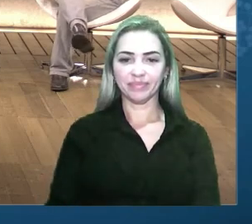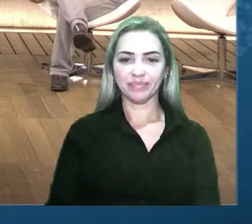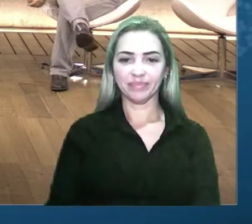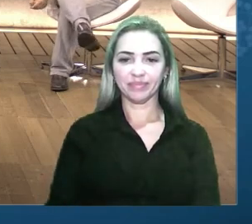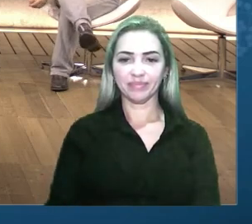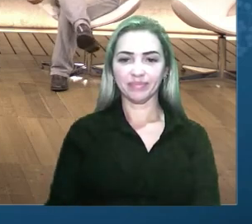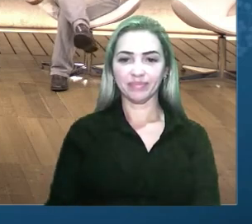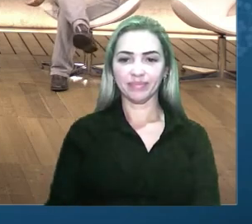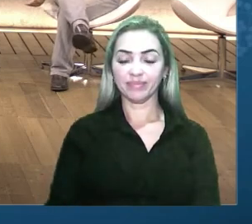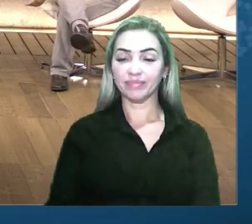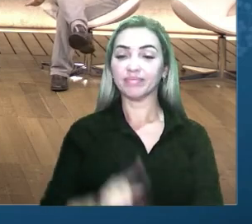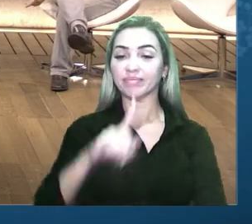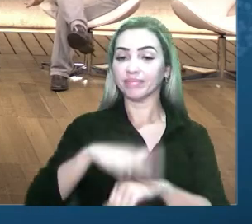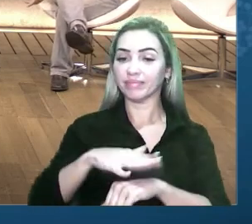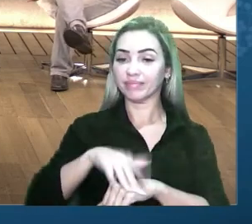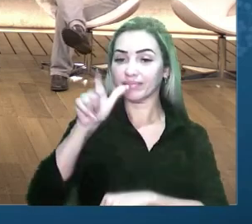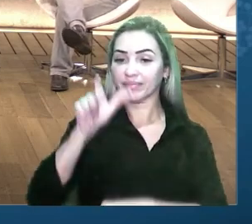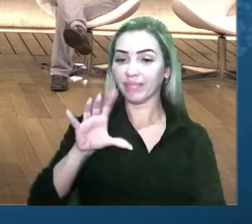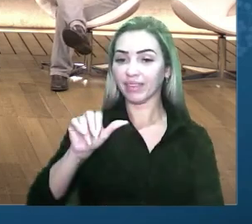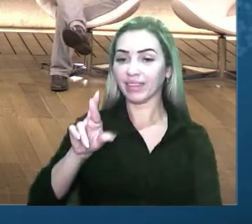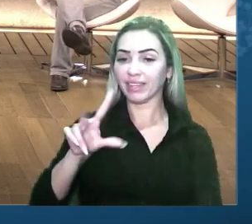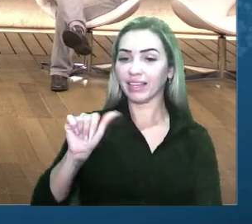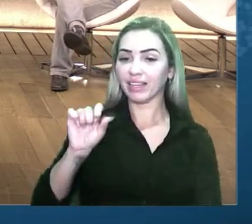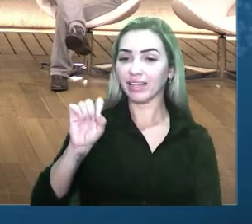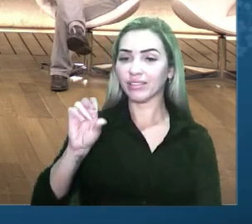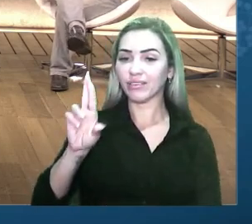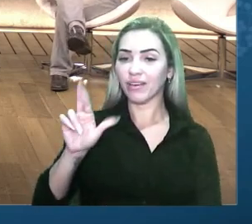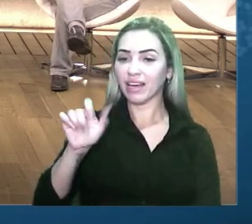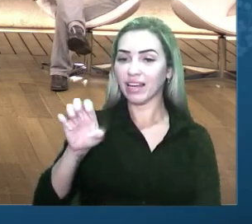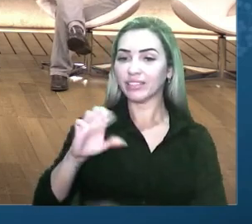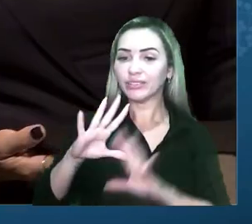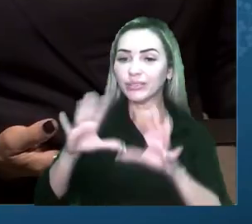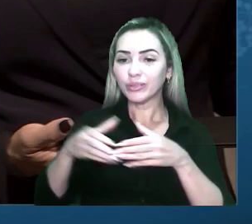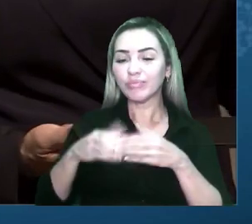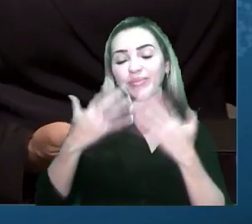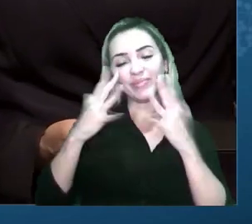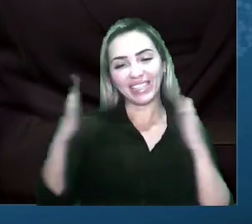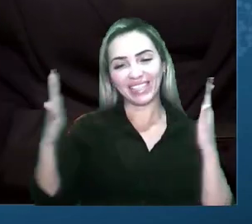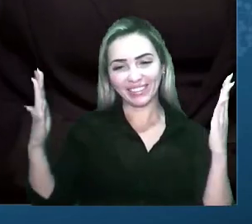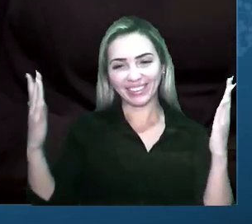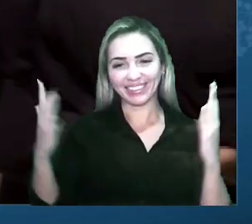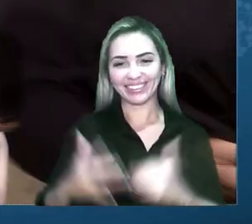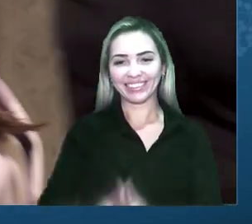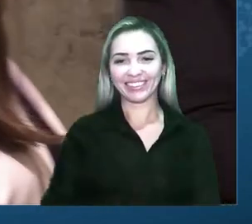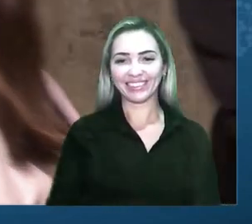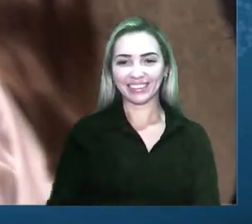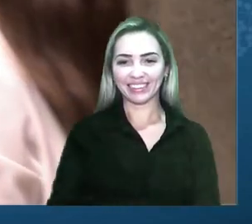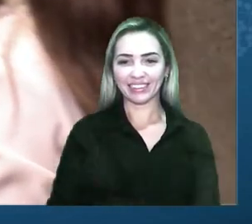Da autoria de Carla Soares e todo o grupo, parabéns.